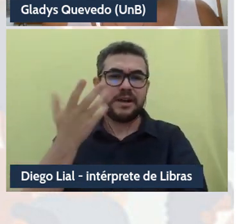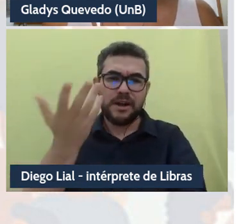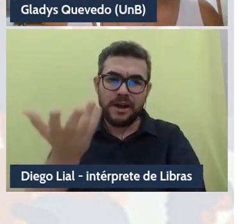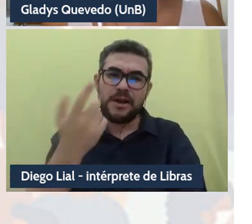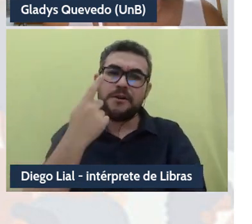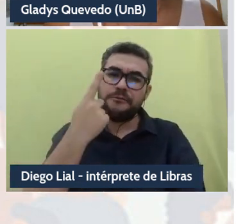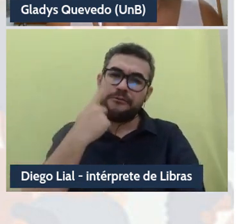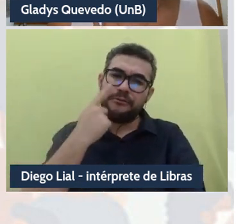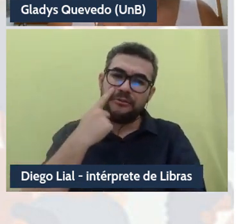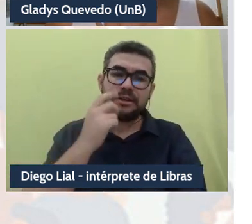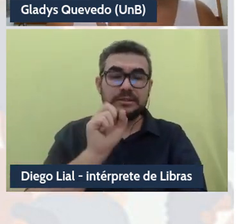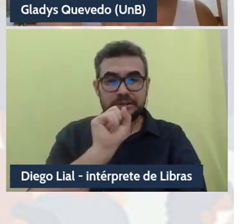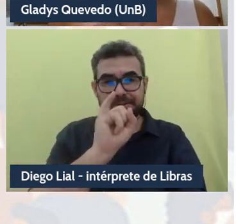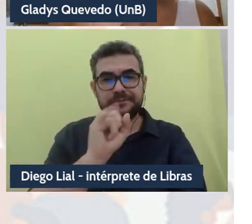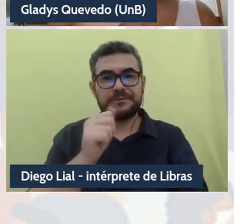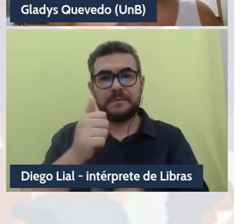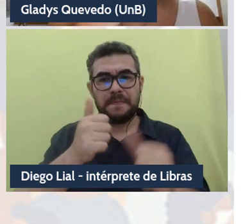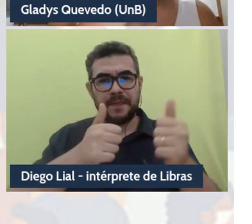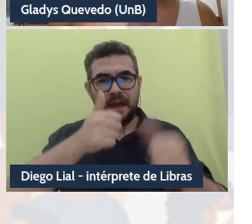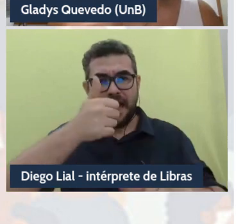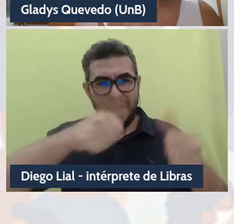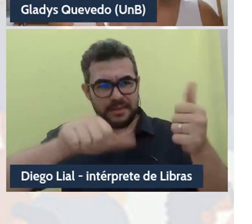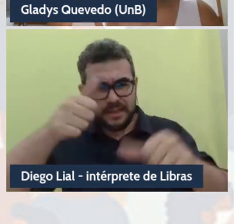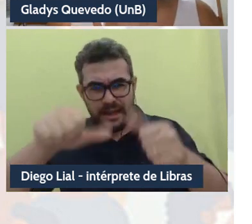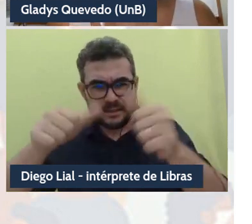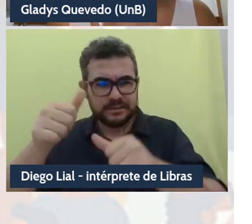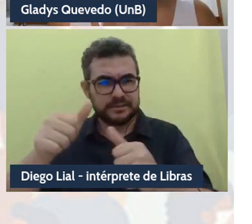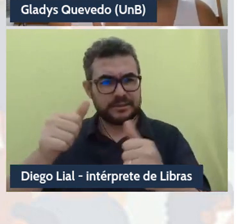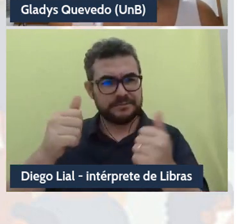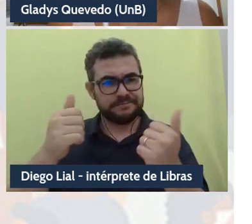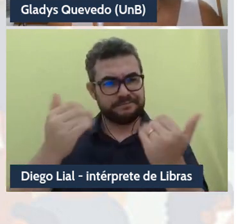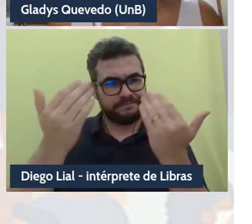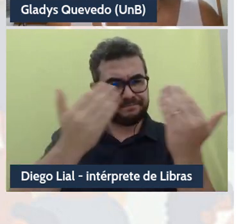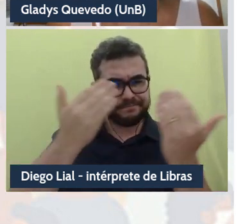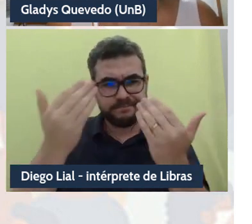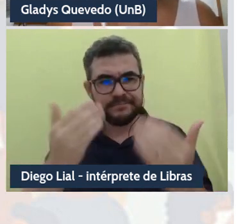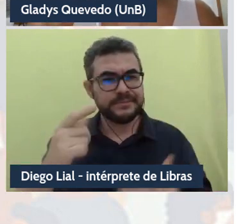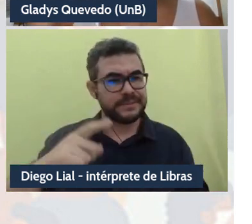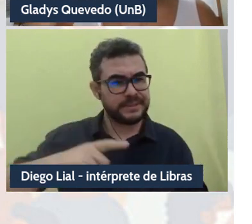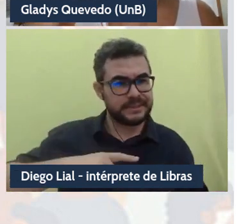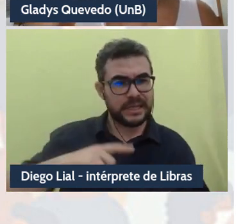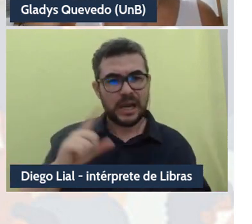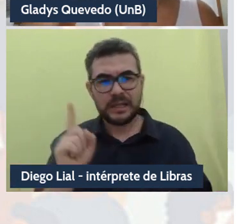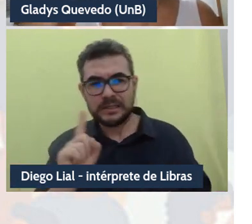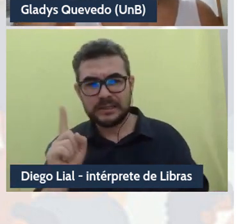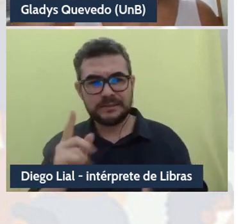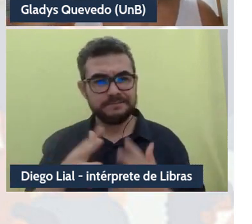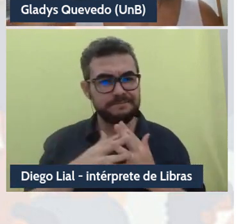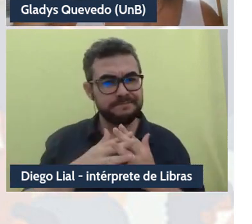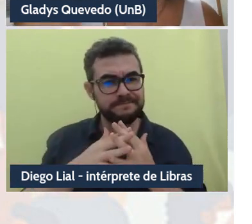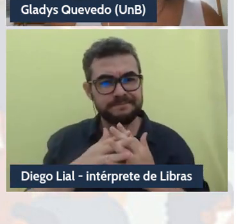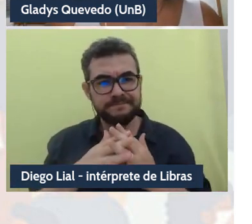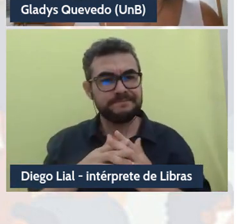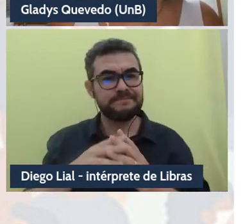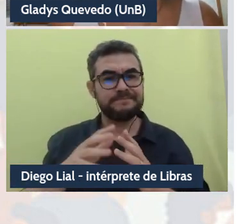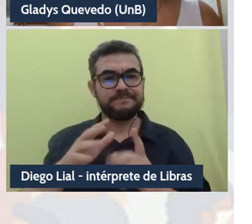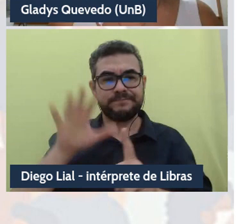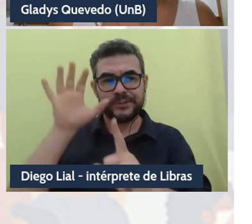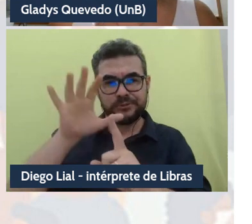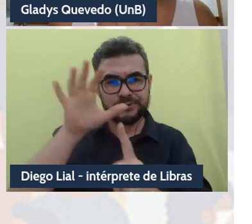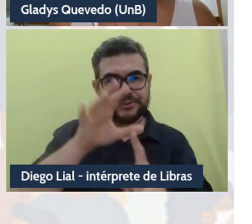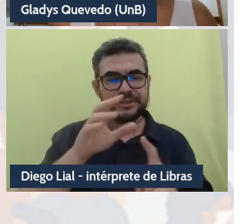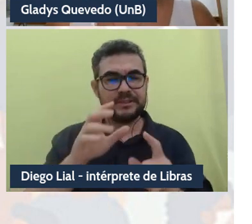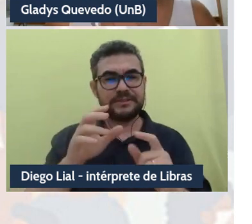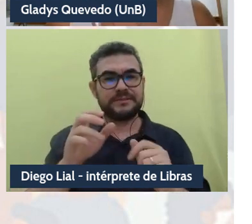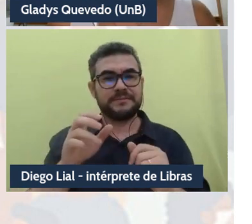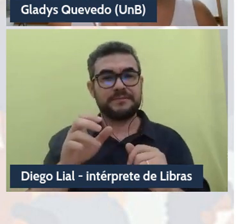analisar seriamente se há impacto e como esse impacto se configura, você precisa de várias coisas. Você